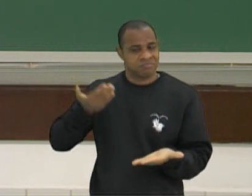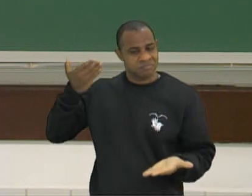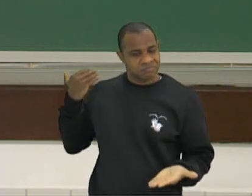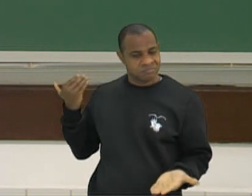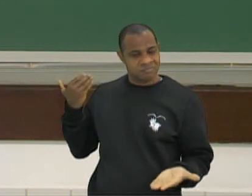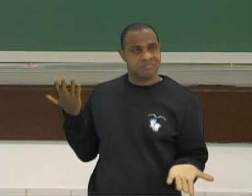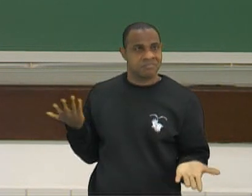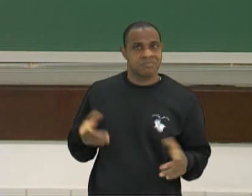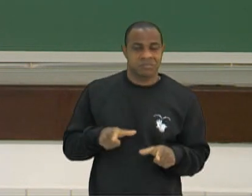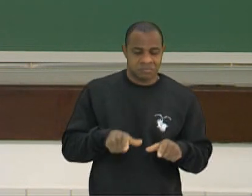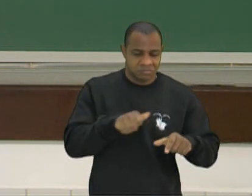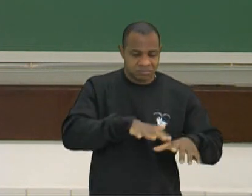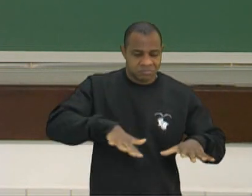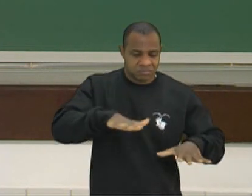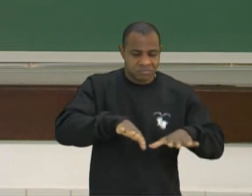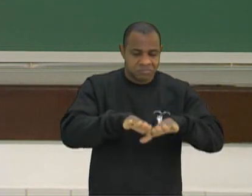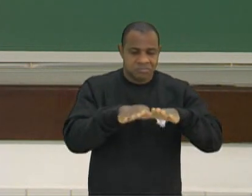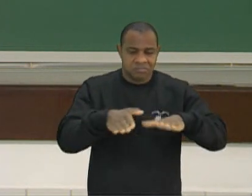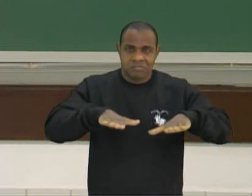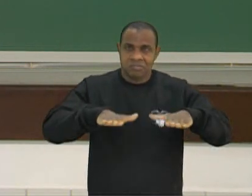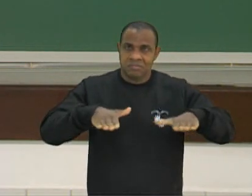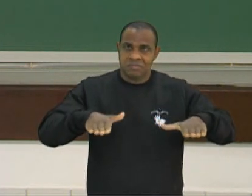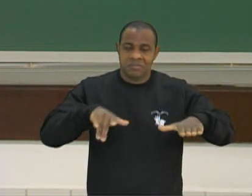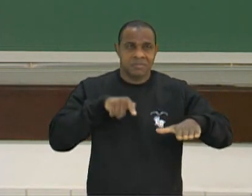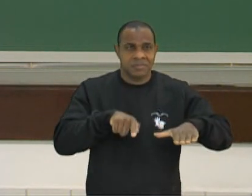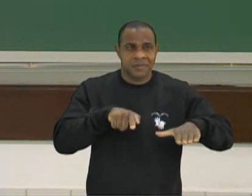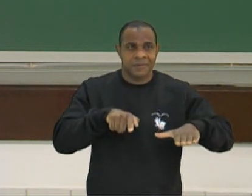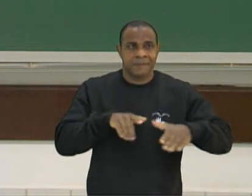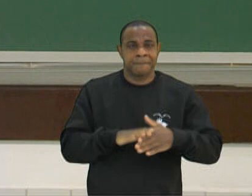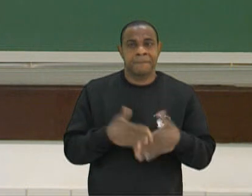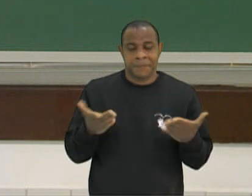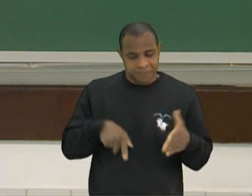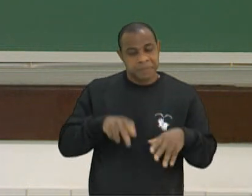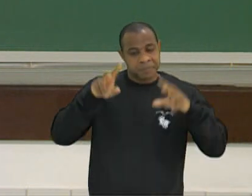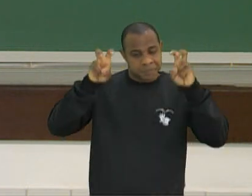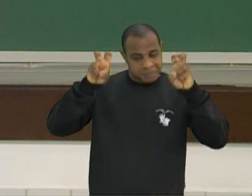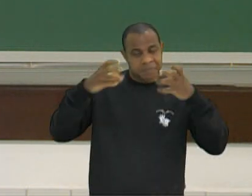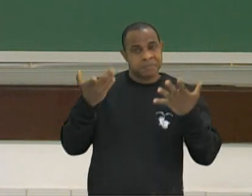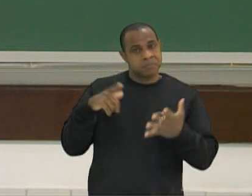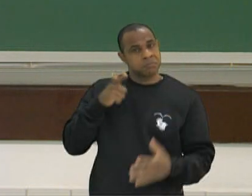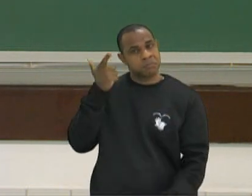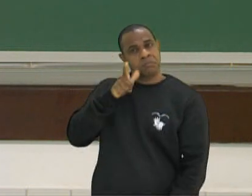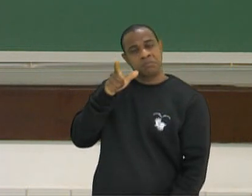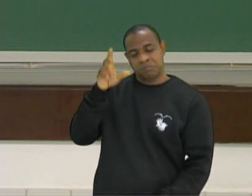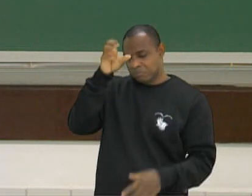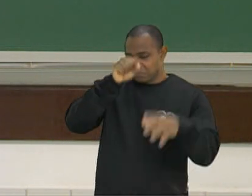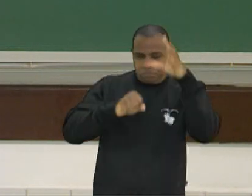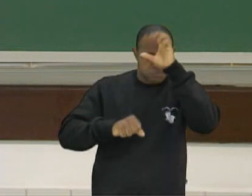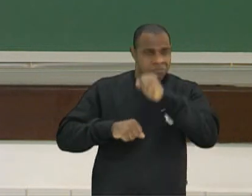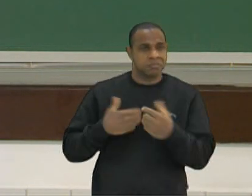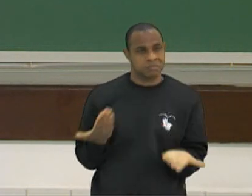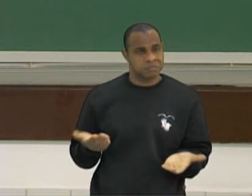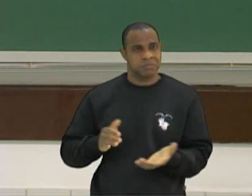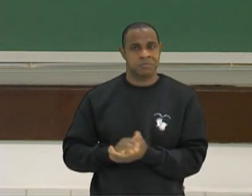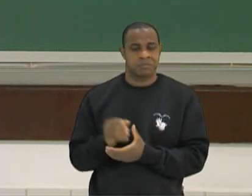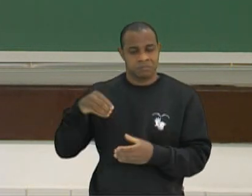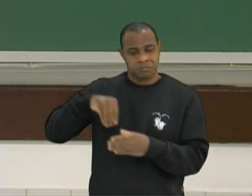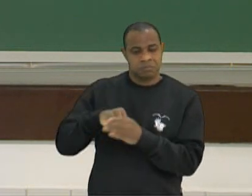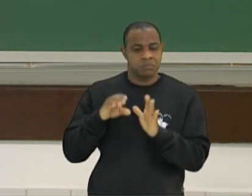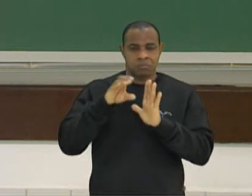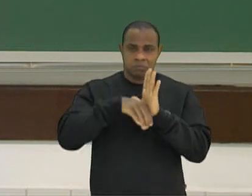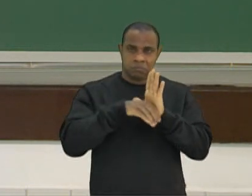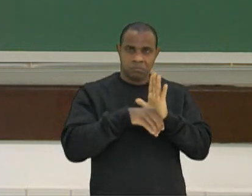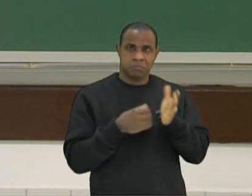A superfície que você vai ter ali. Então, essa é a temática que você consegue compreender dentro desse conceito a